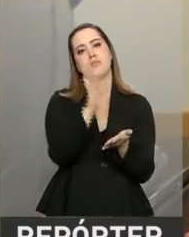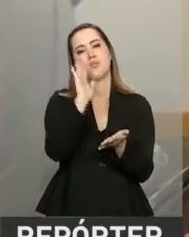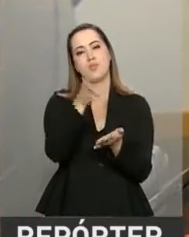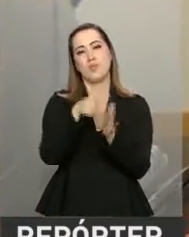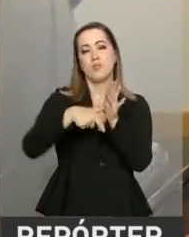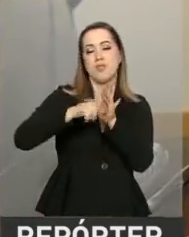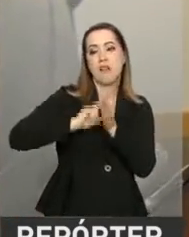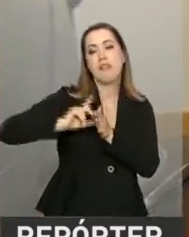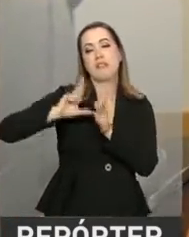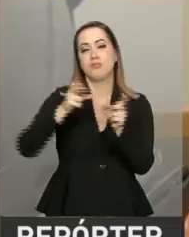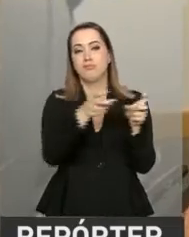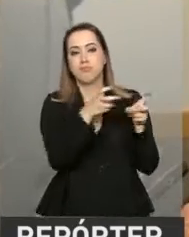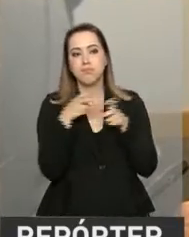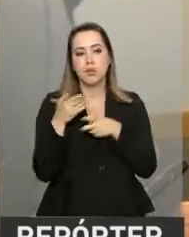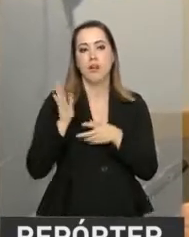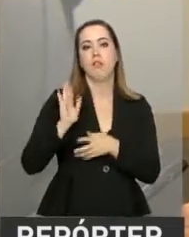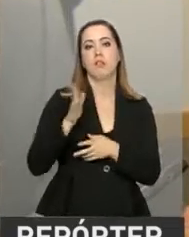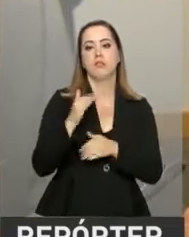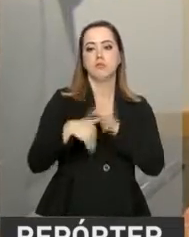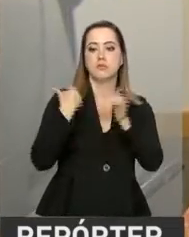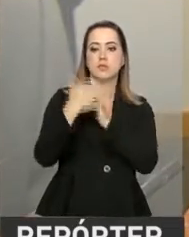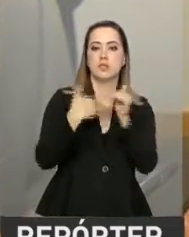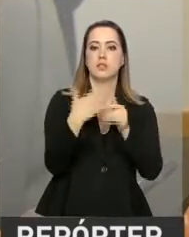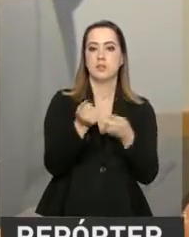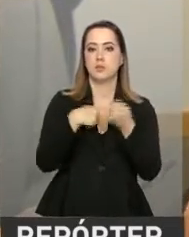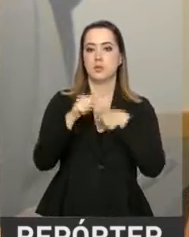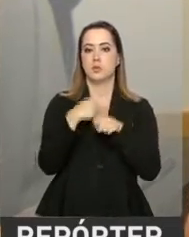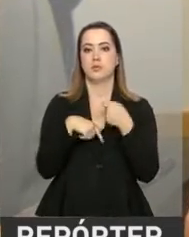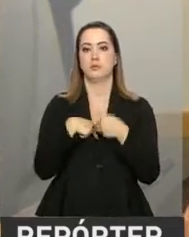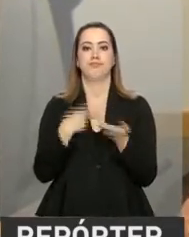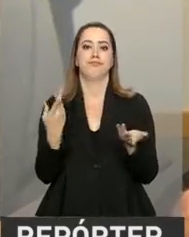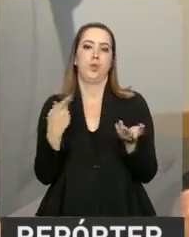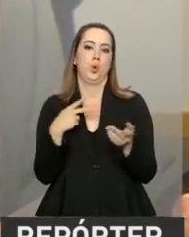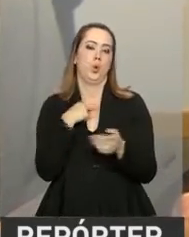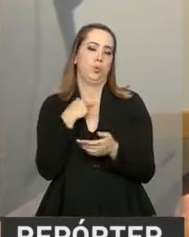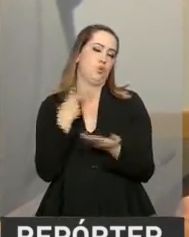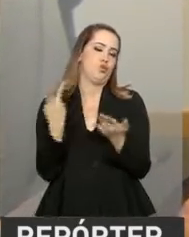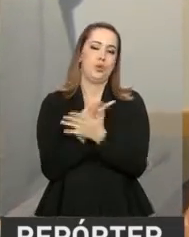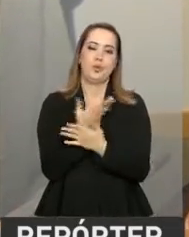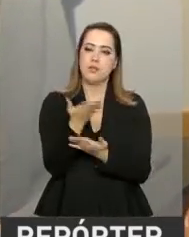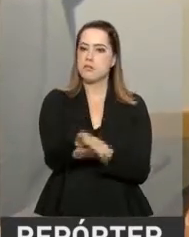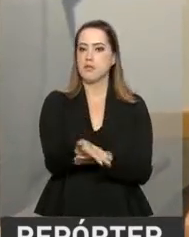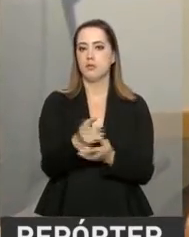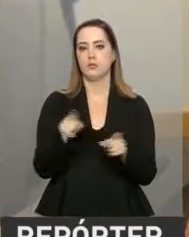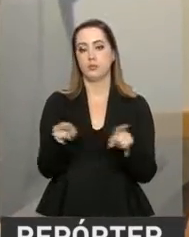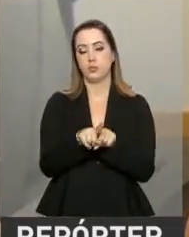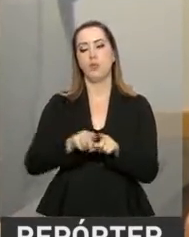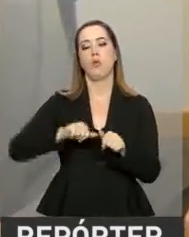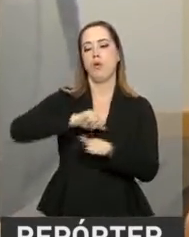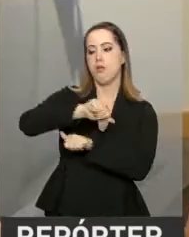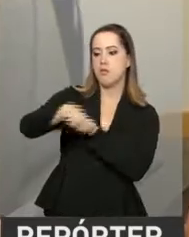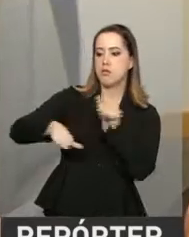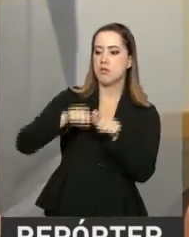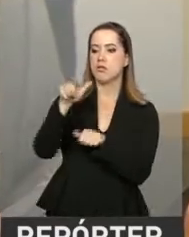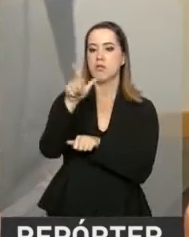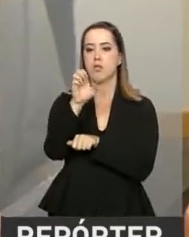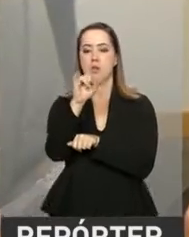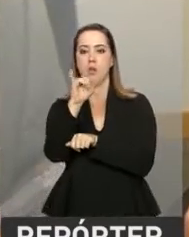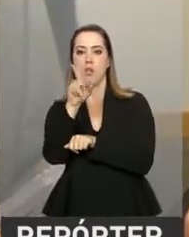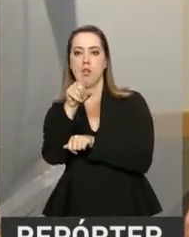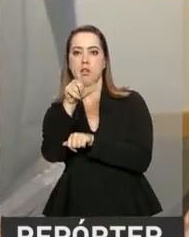premissas que estavam previstas de demanda e de crescimento econômico elas não seriam viáveis então nós mudamos também as regras de leilão o